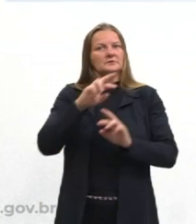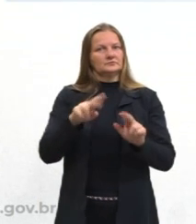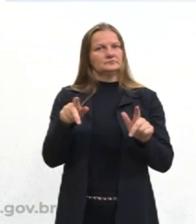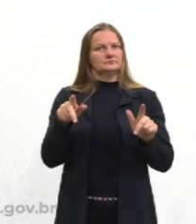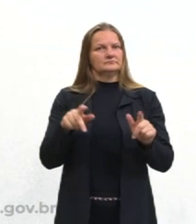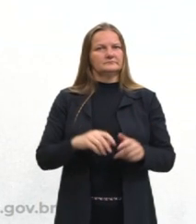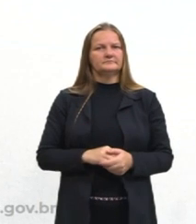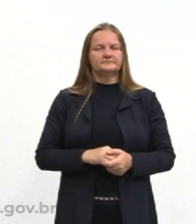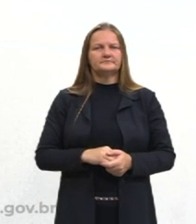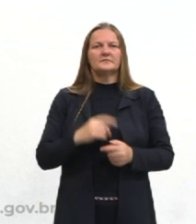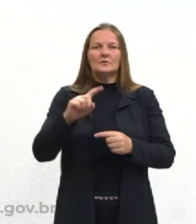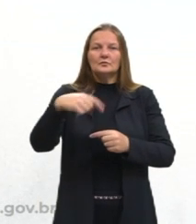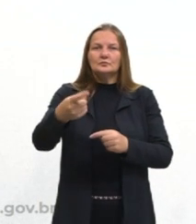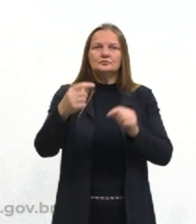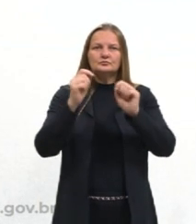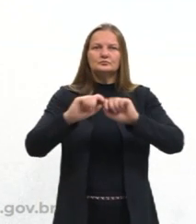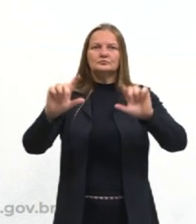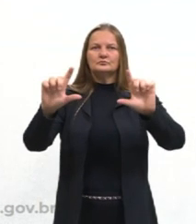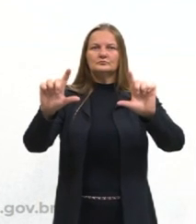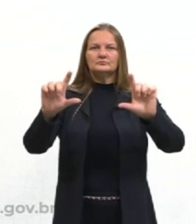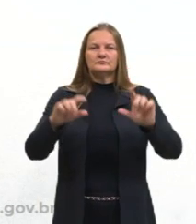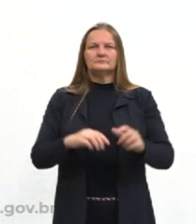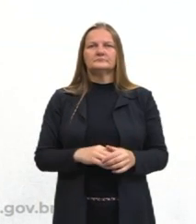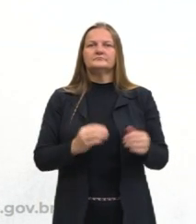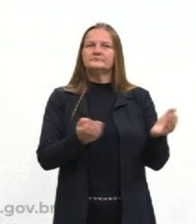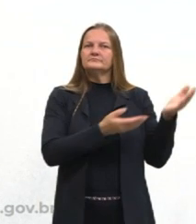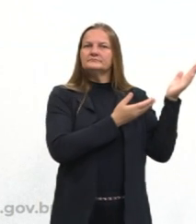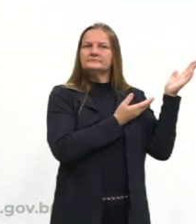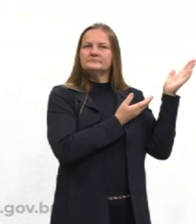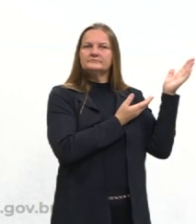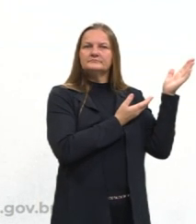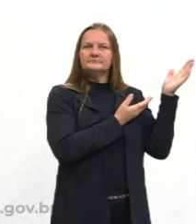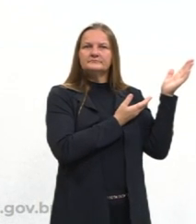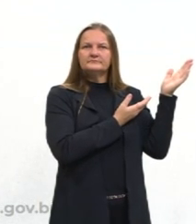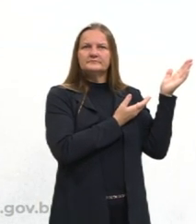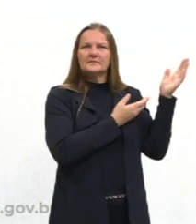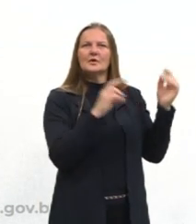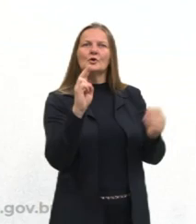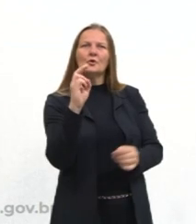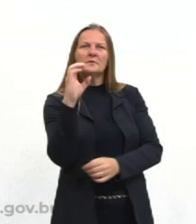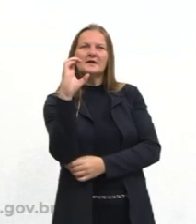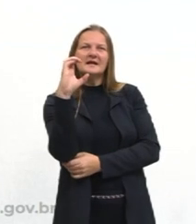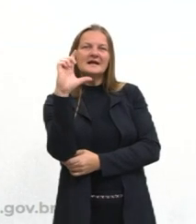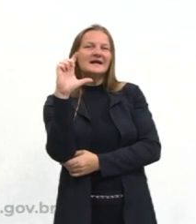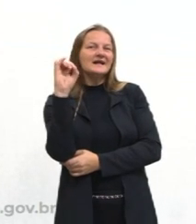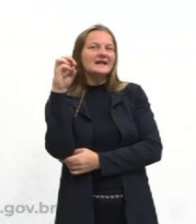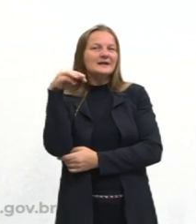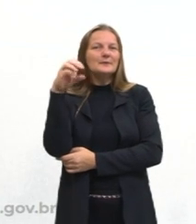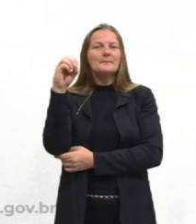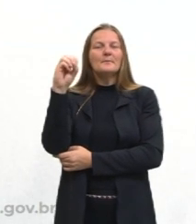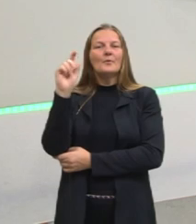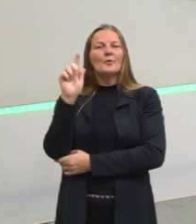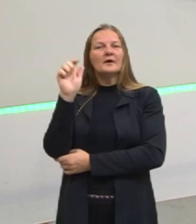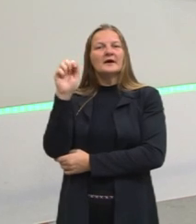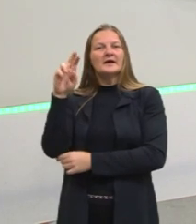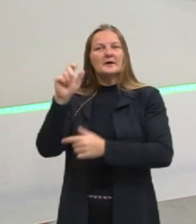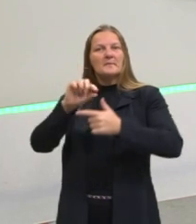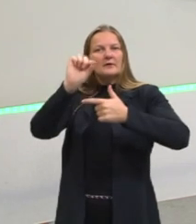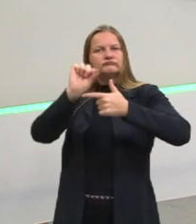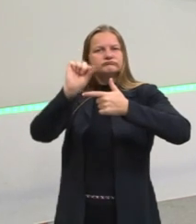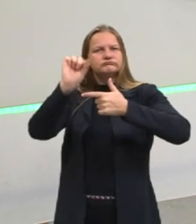vamos só passar o próximo aqui ó entramos em climograma a gurizada climograma é